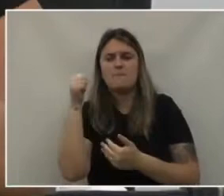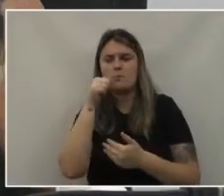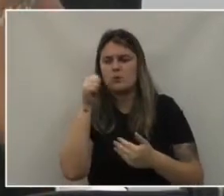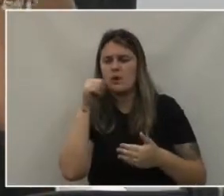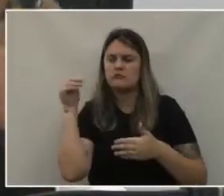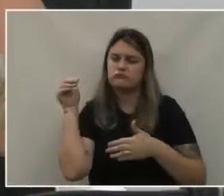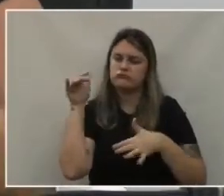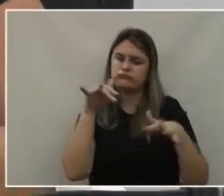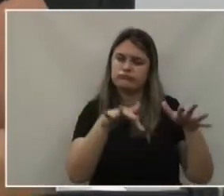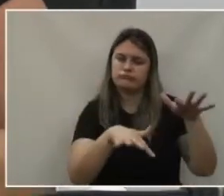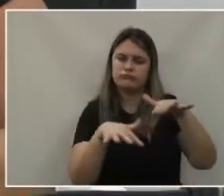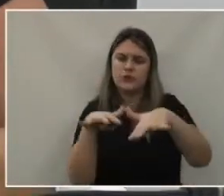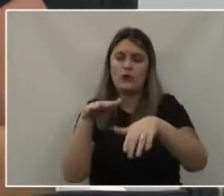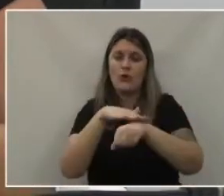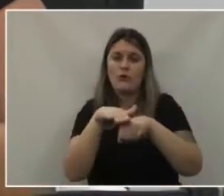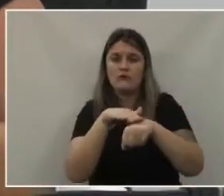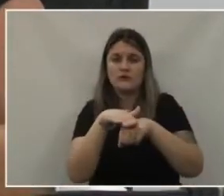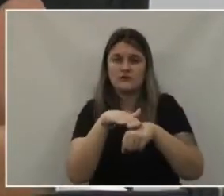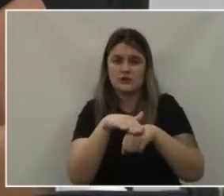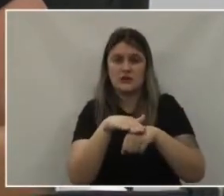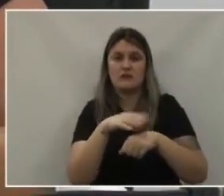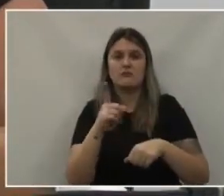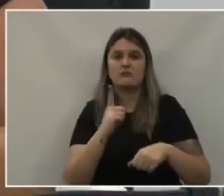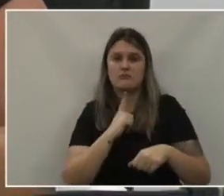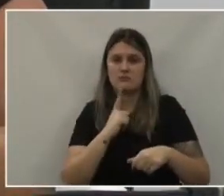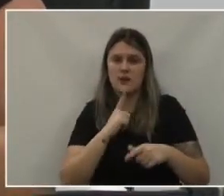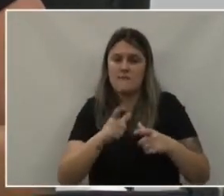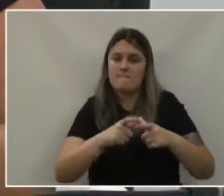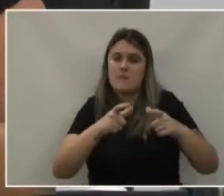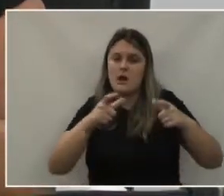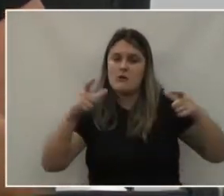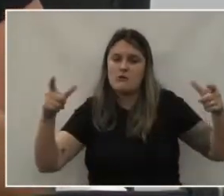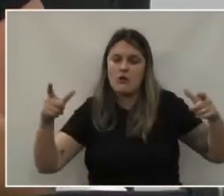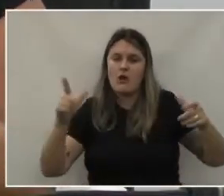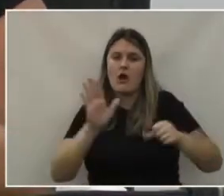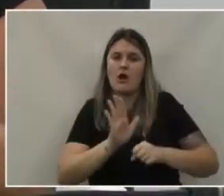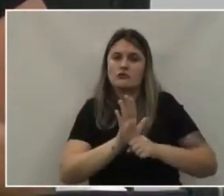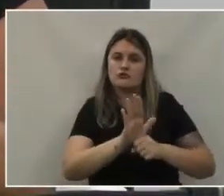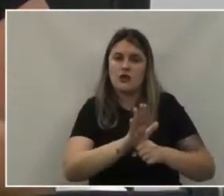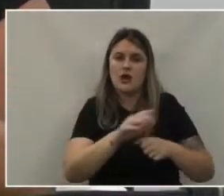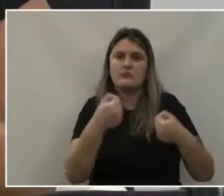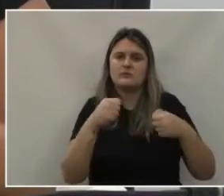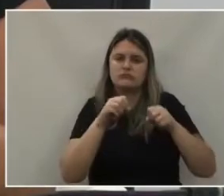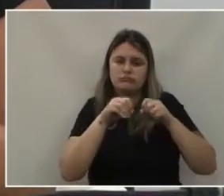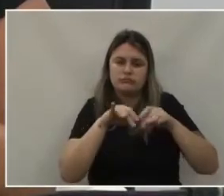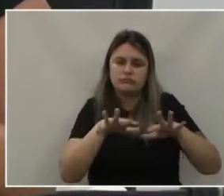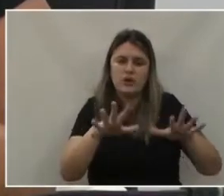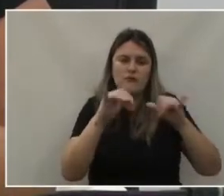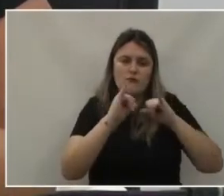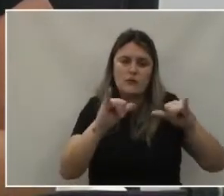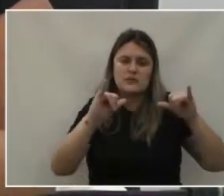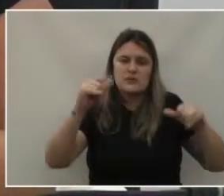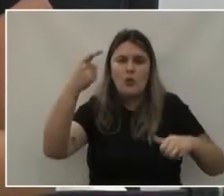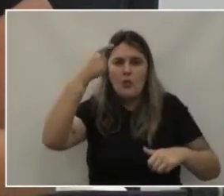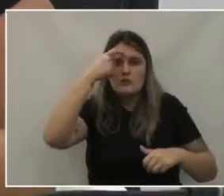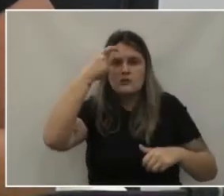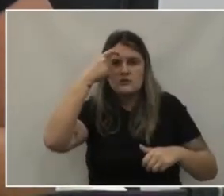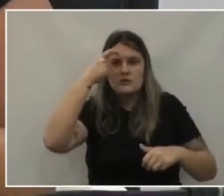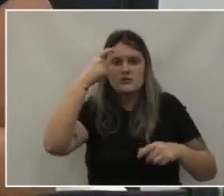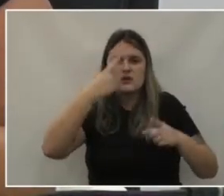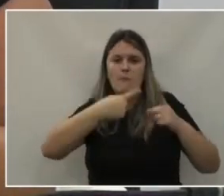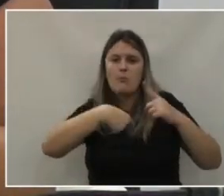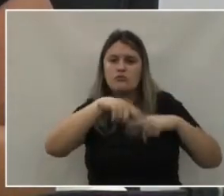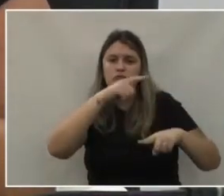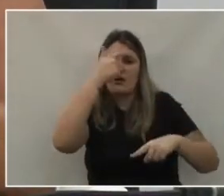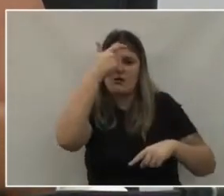vindo, a gente consegue ter cada vez mais conscientização que a gente pode mudar a situação, de